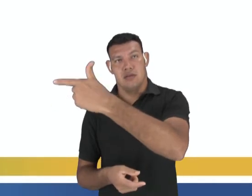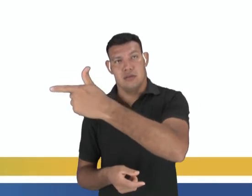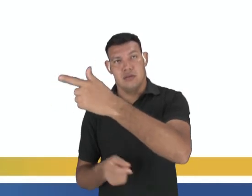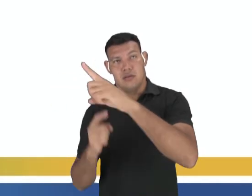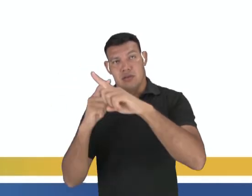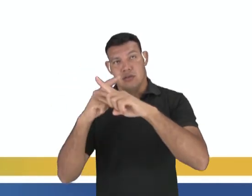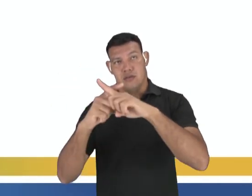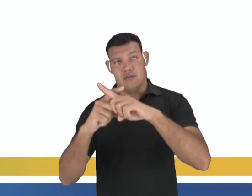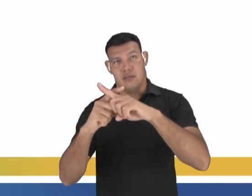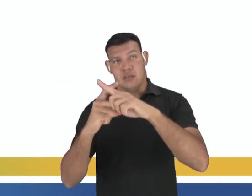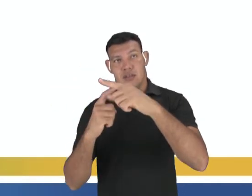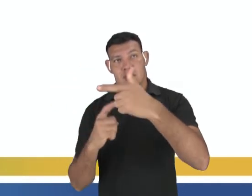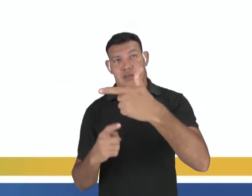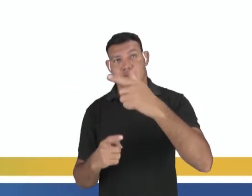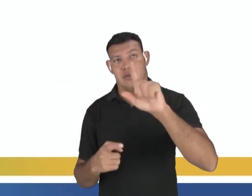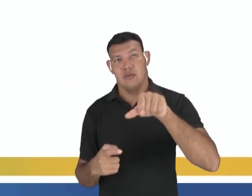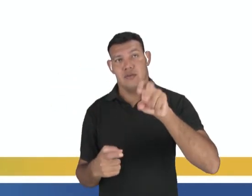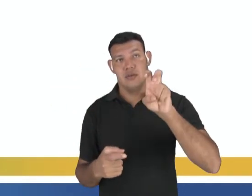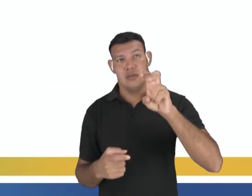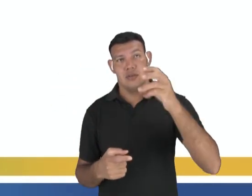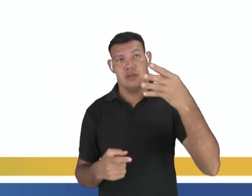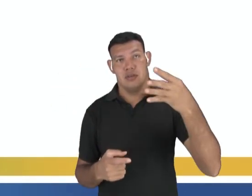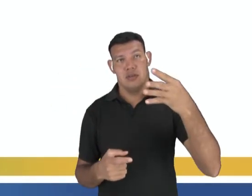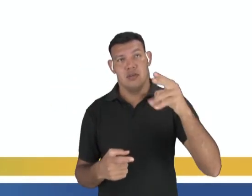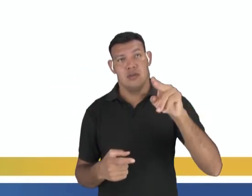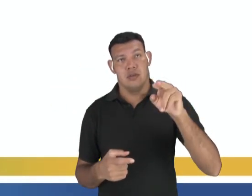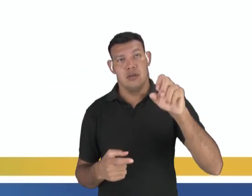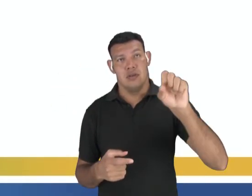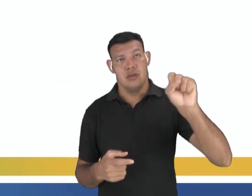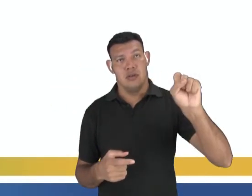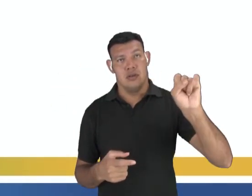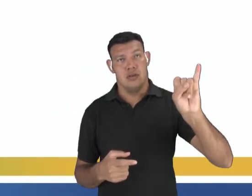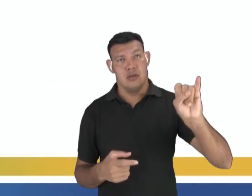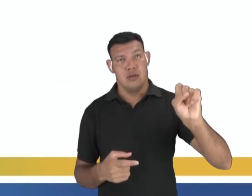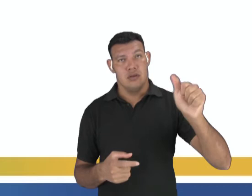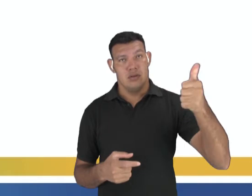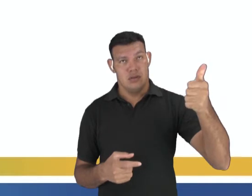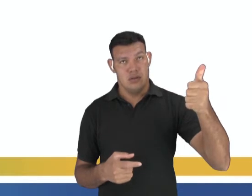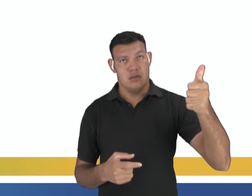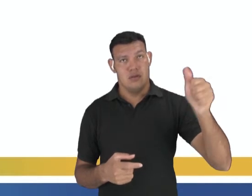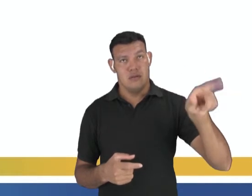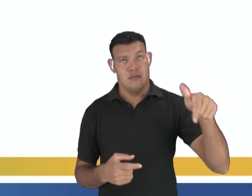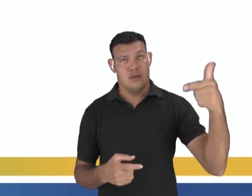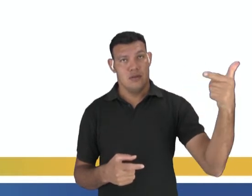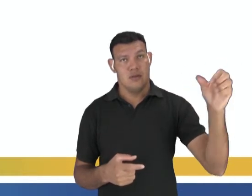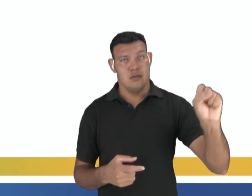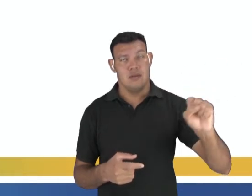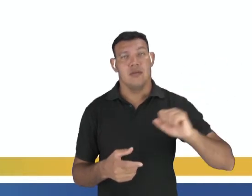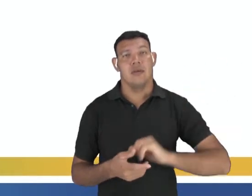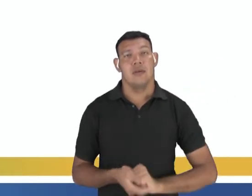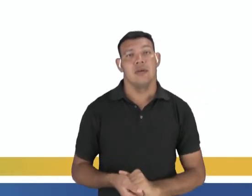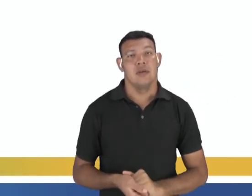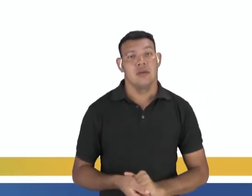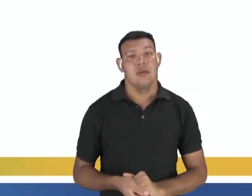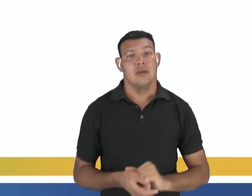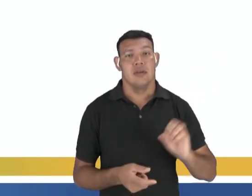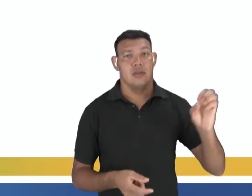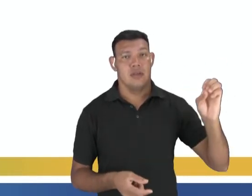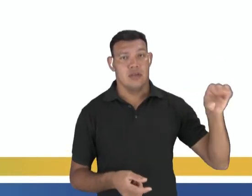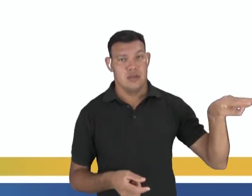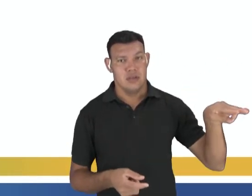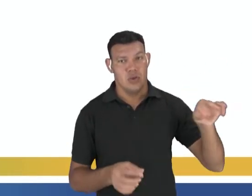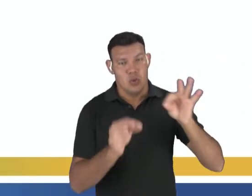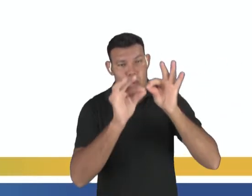2,54 da 81 1,28 cm então o comprimento da Diagonal